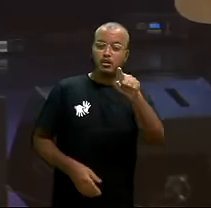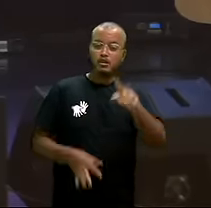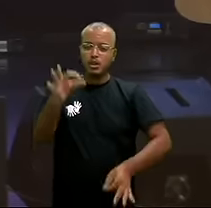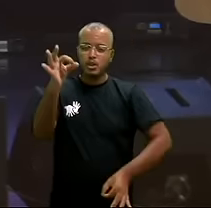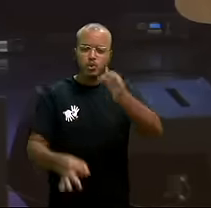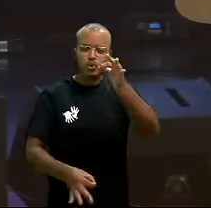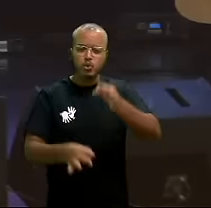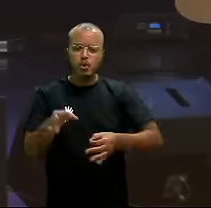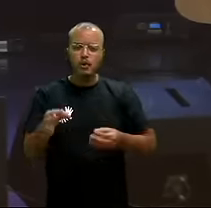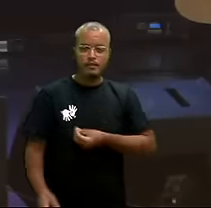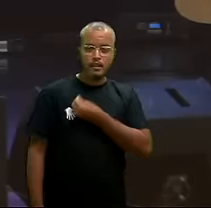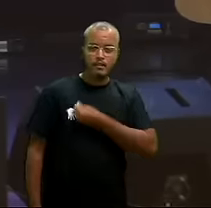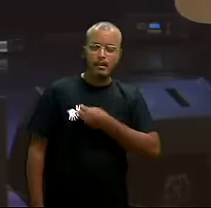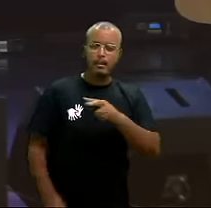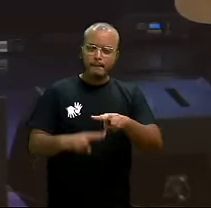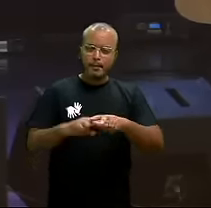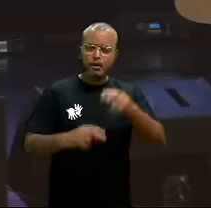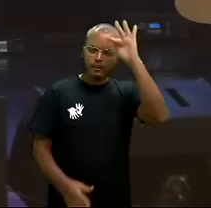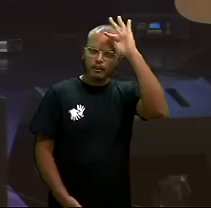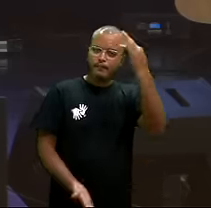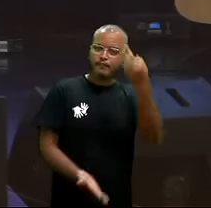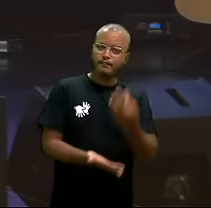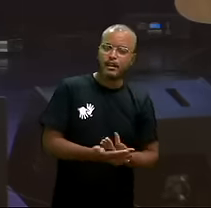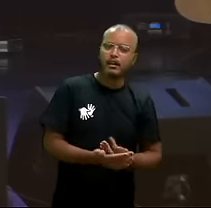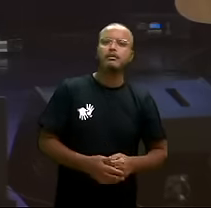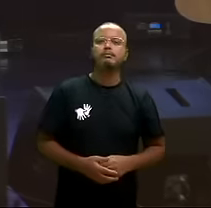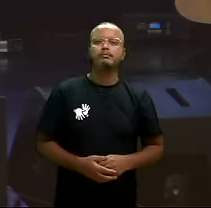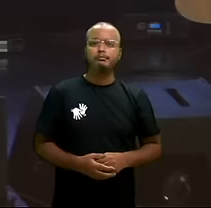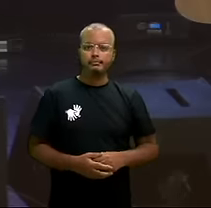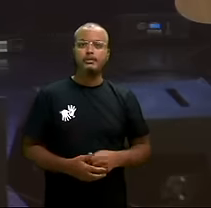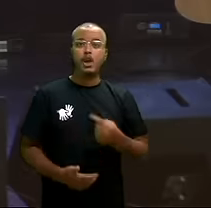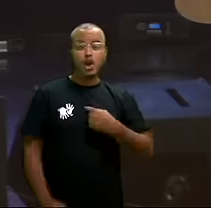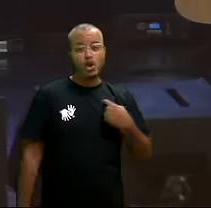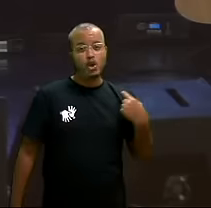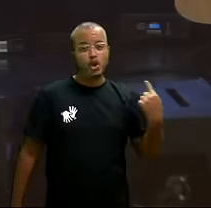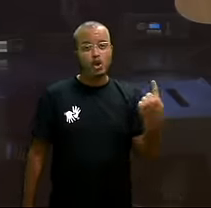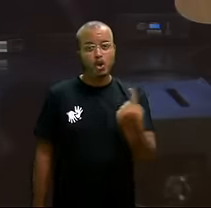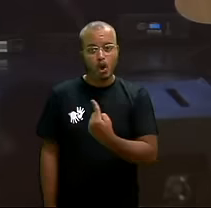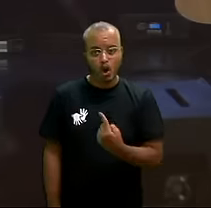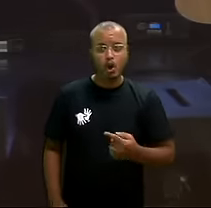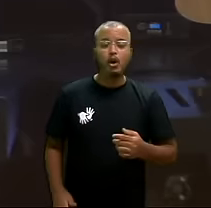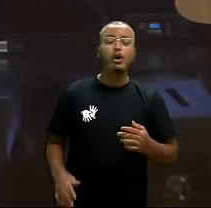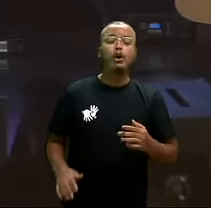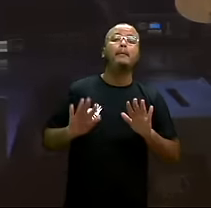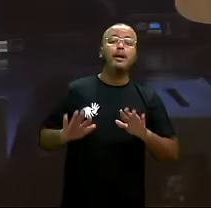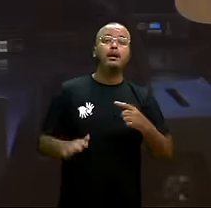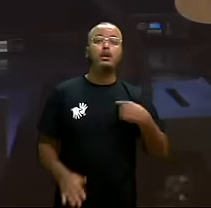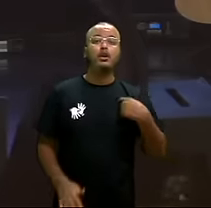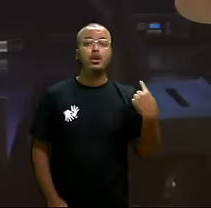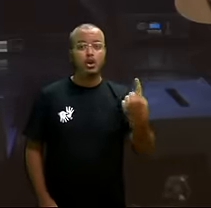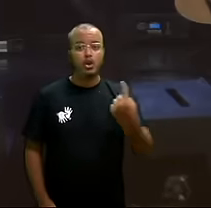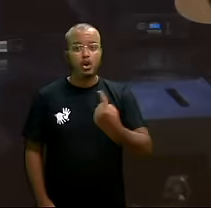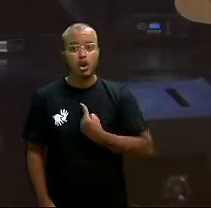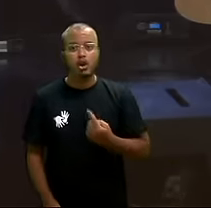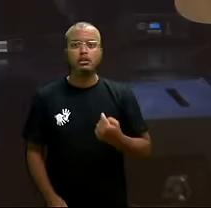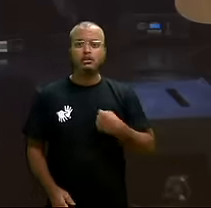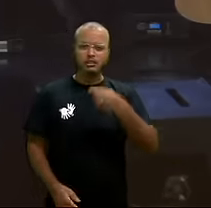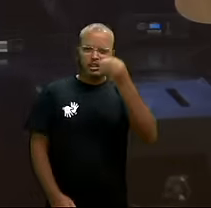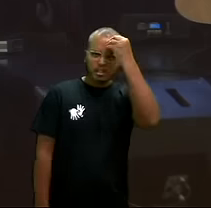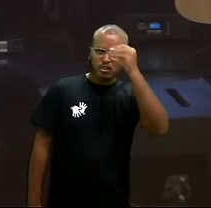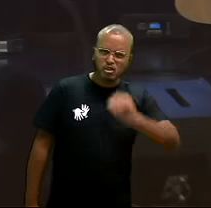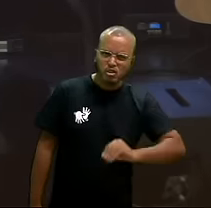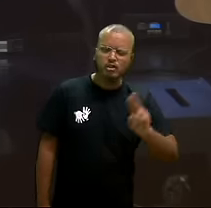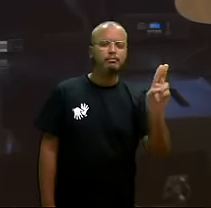se retroceder não me agradarei dele. 39, grita, diga assim: nós, porém, não somos dos que retrocedem e são